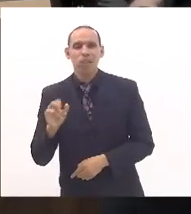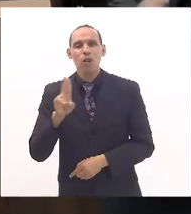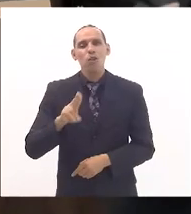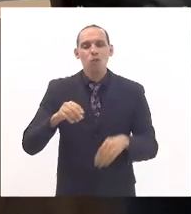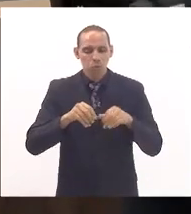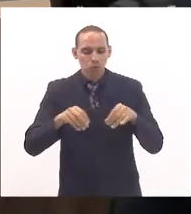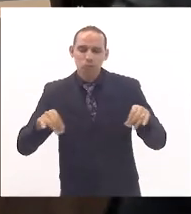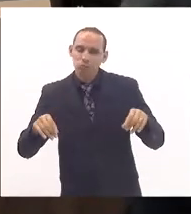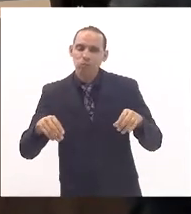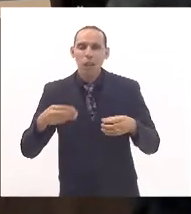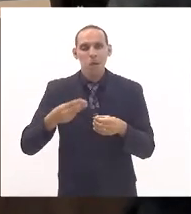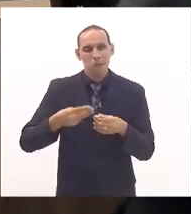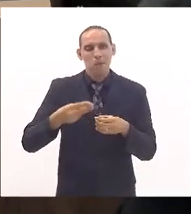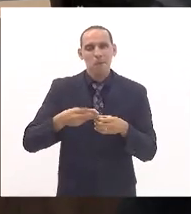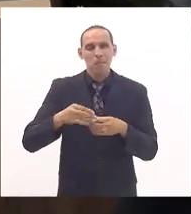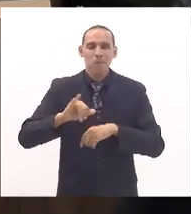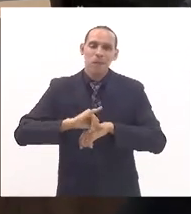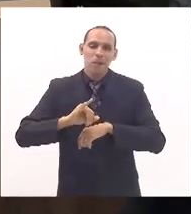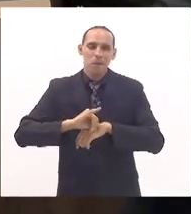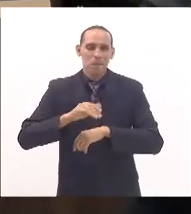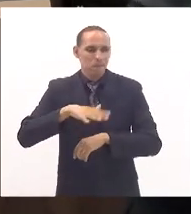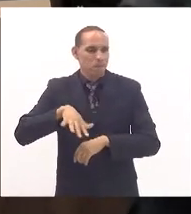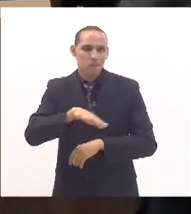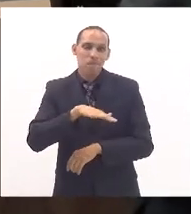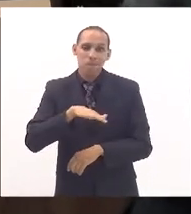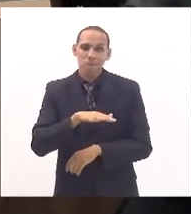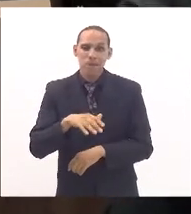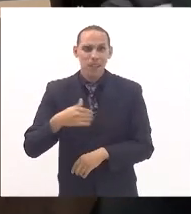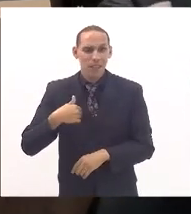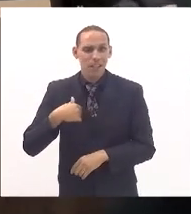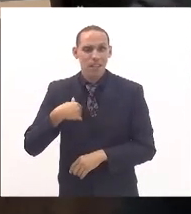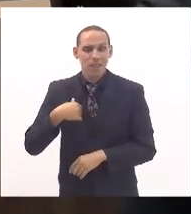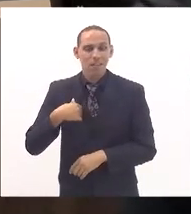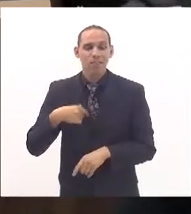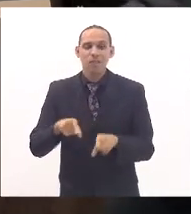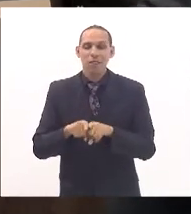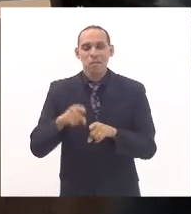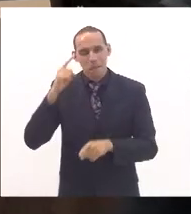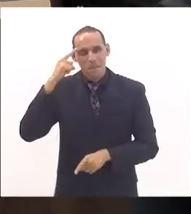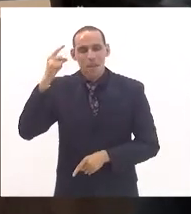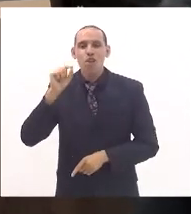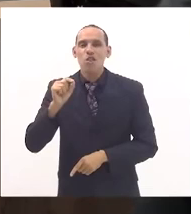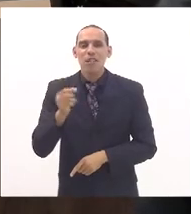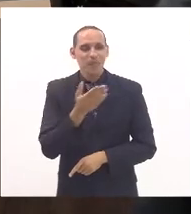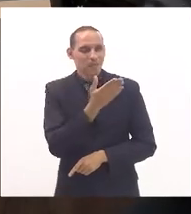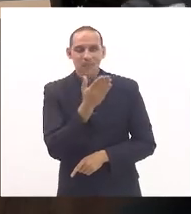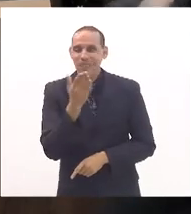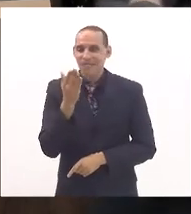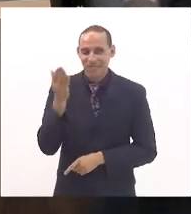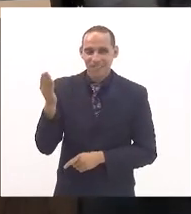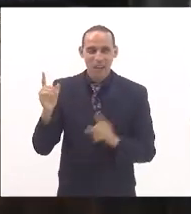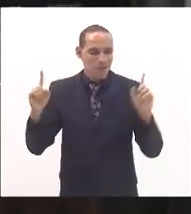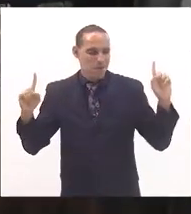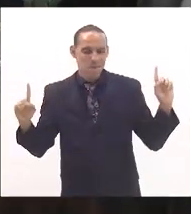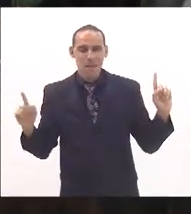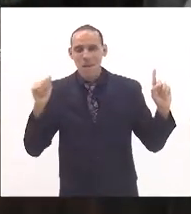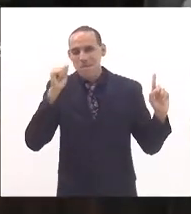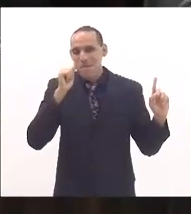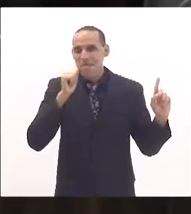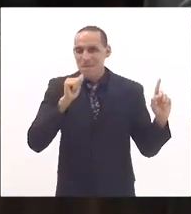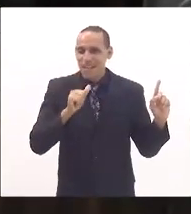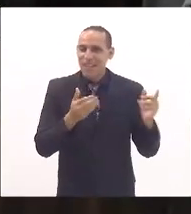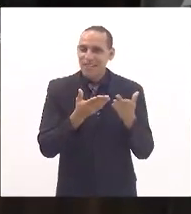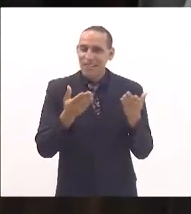com o município da capital. E ocorreu uma coisa, pela generosidade das damas que o ladeiam,